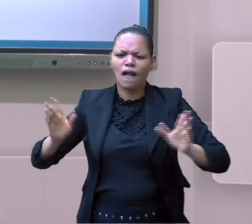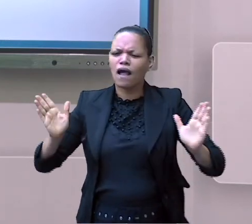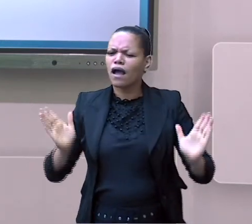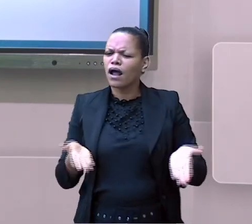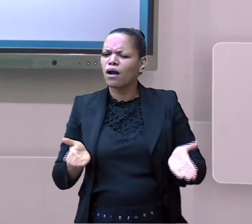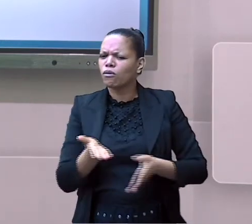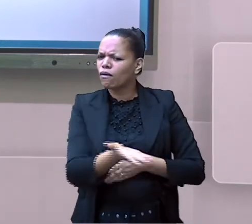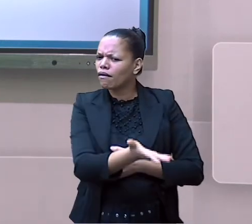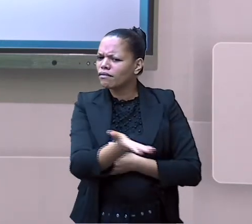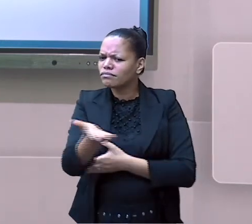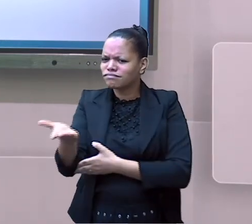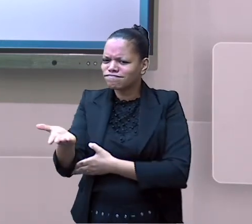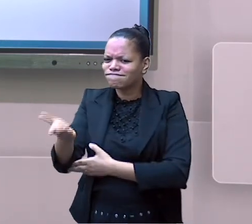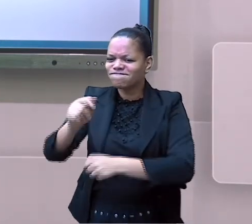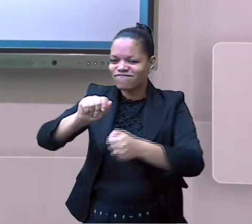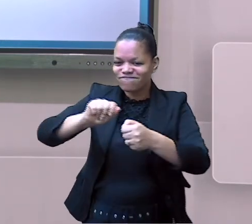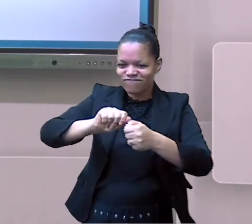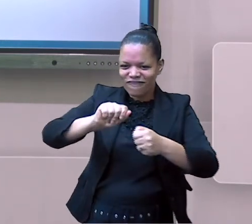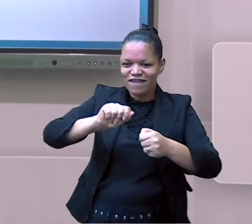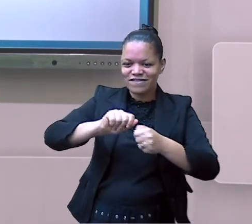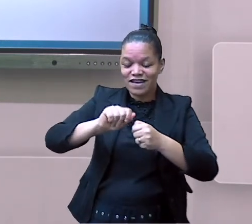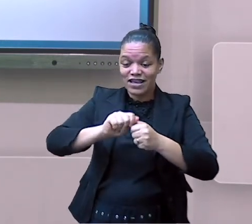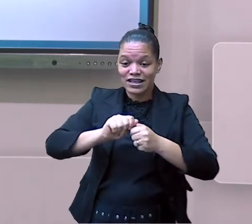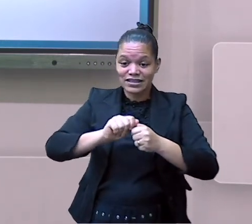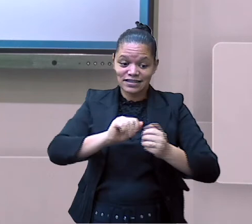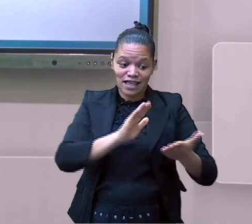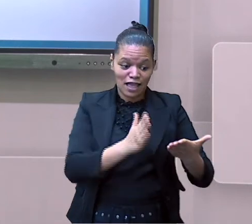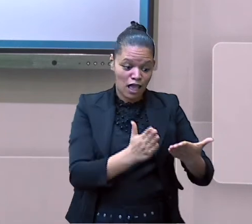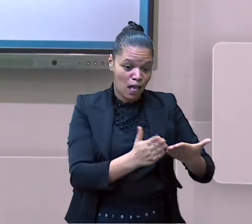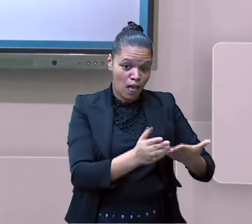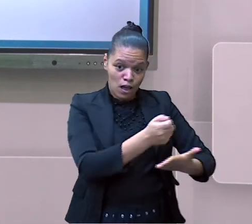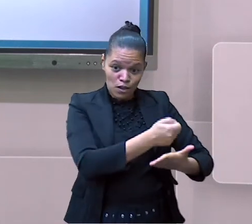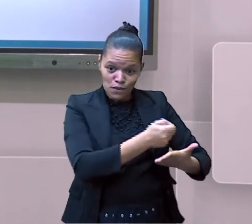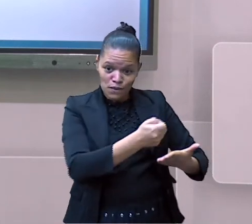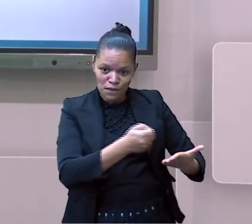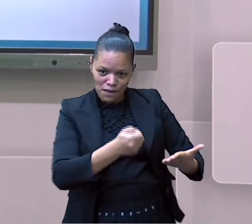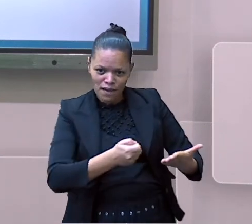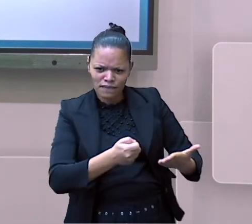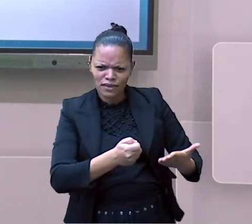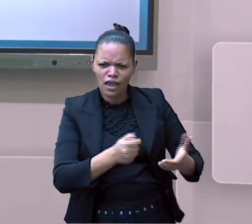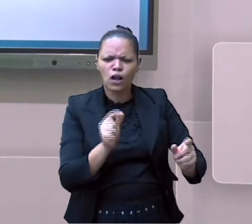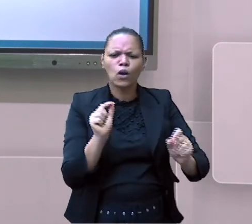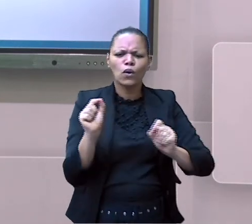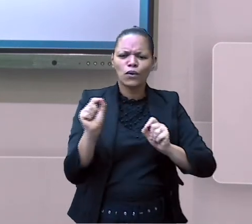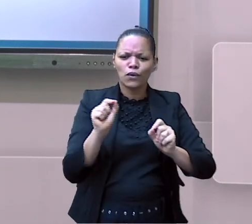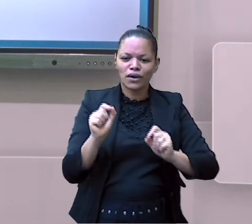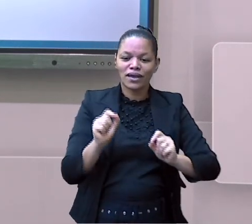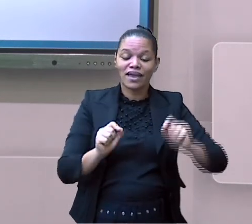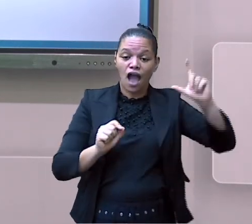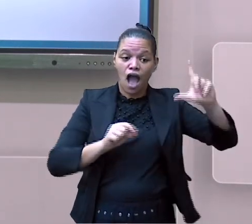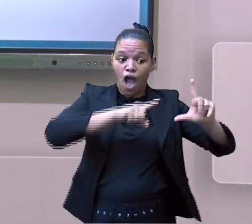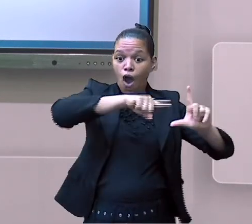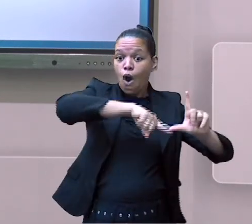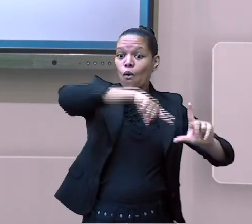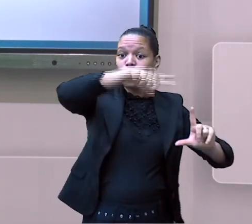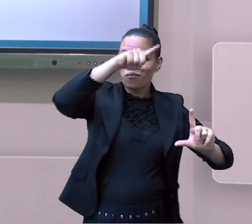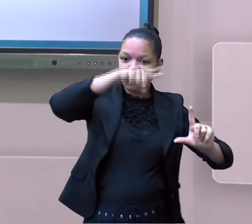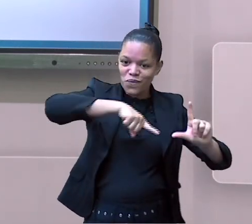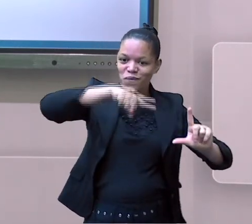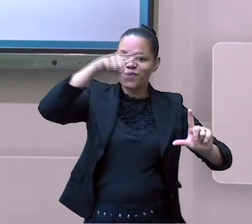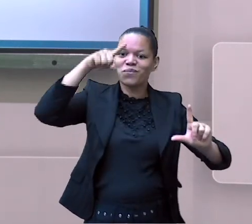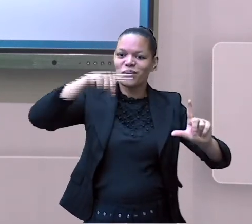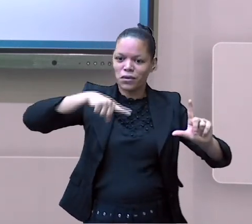e do adulto, e aí você vai ter o quê? Uma análise de tudo que foi falado no